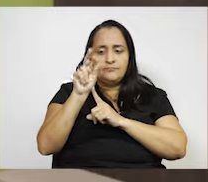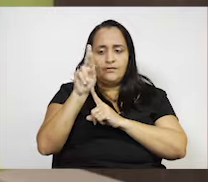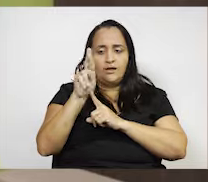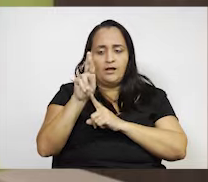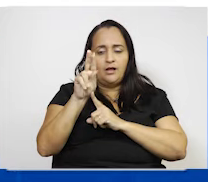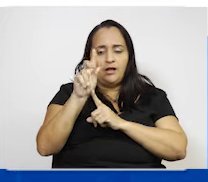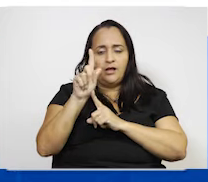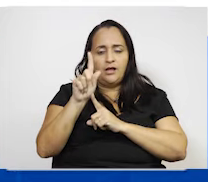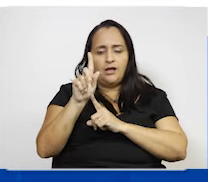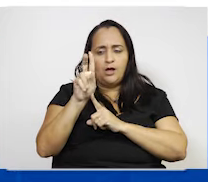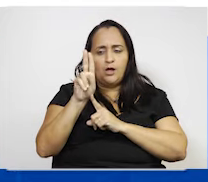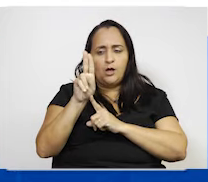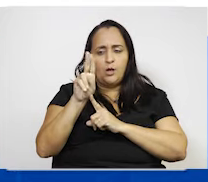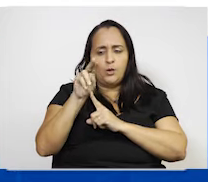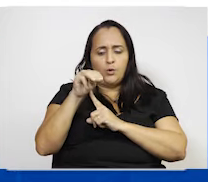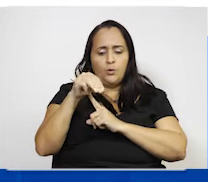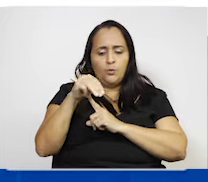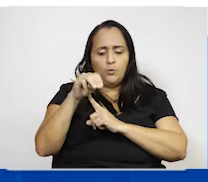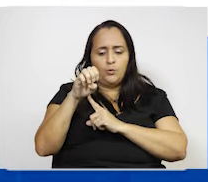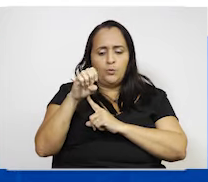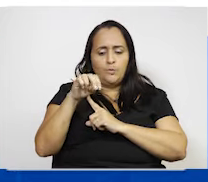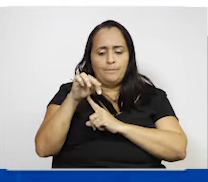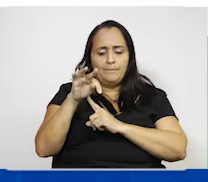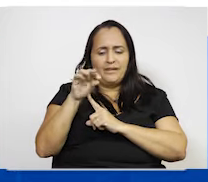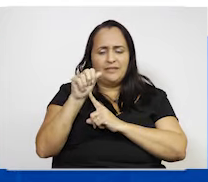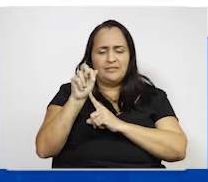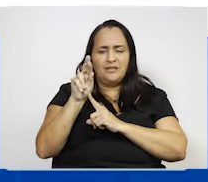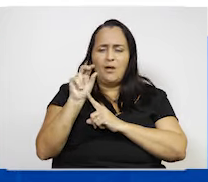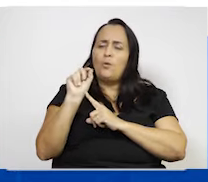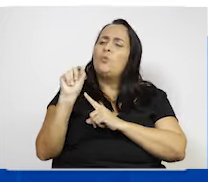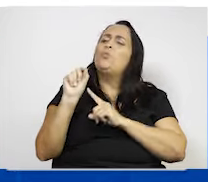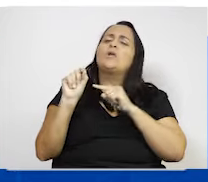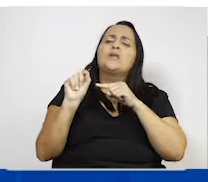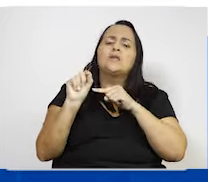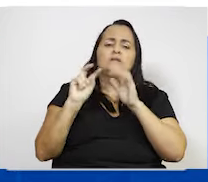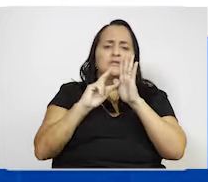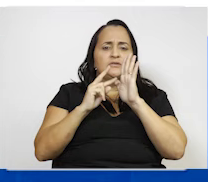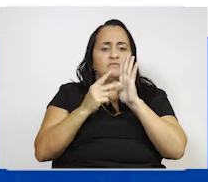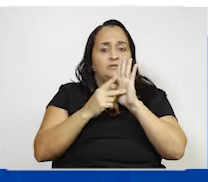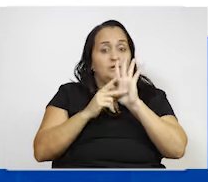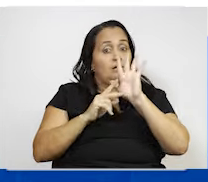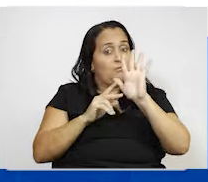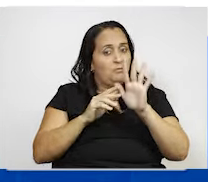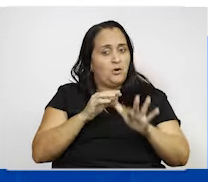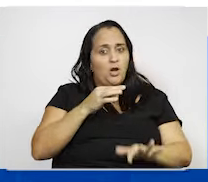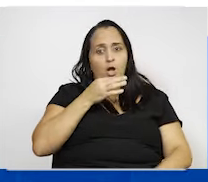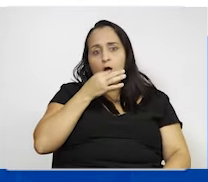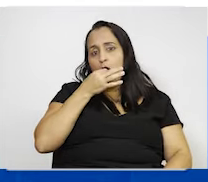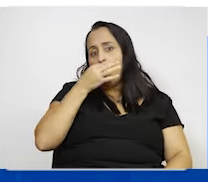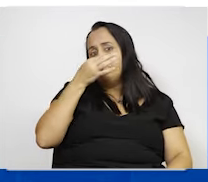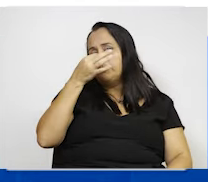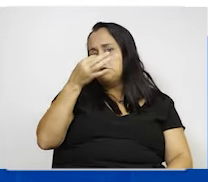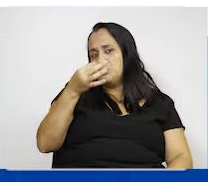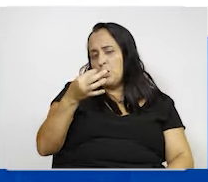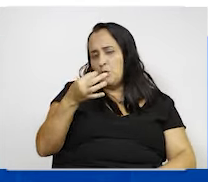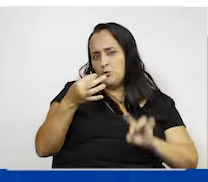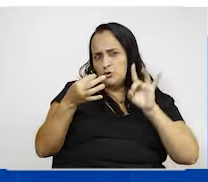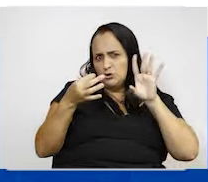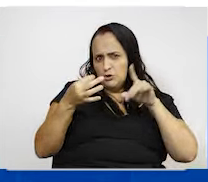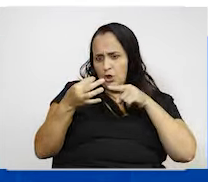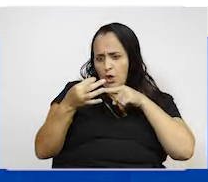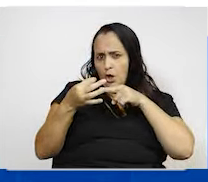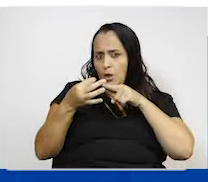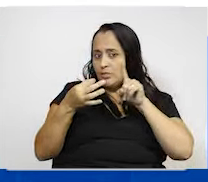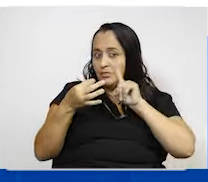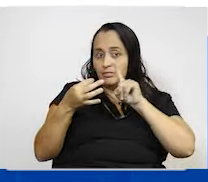argumentar. O que é argumentar? Argumentar é mais do que dar opinião. Deve-se